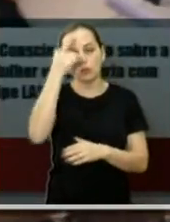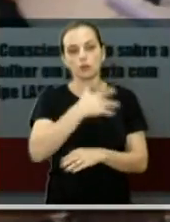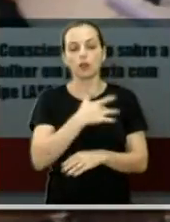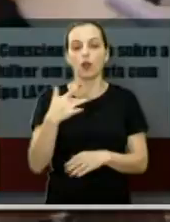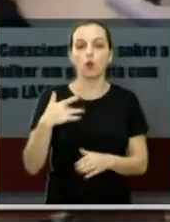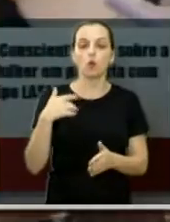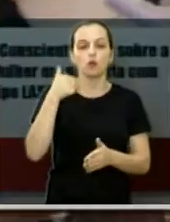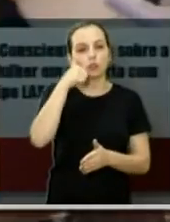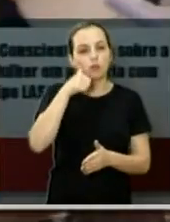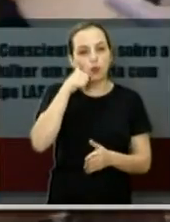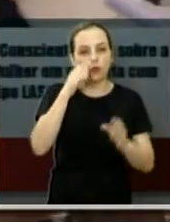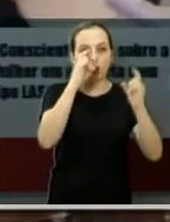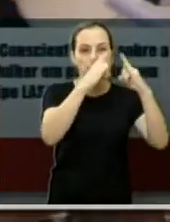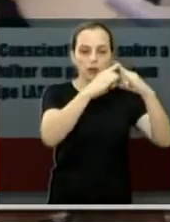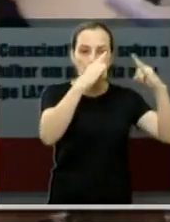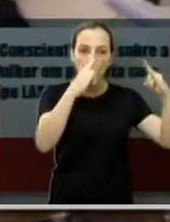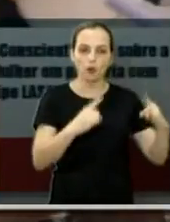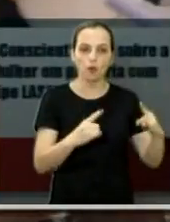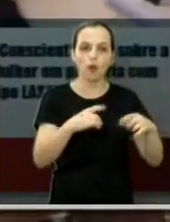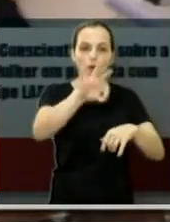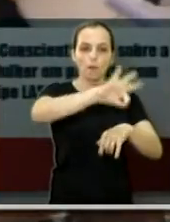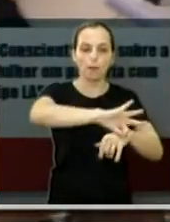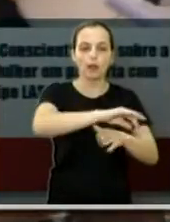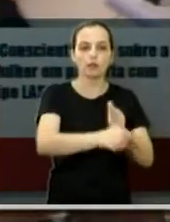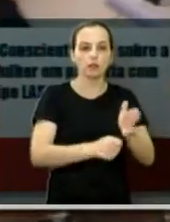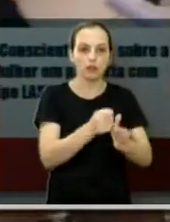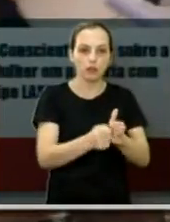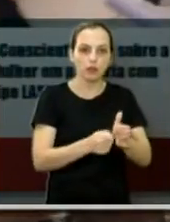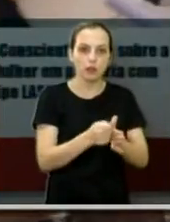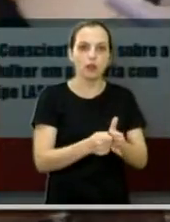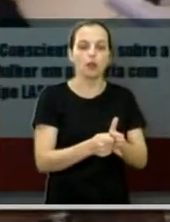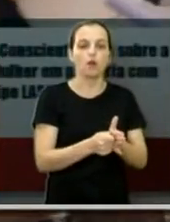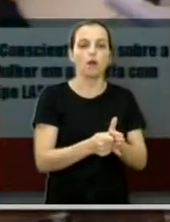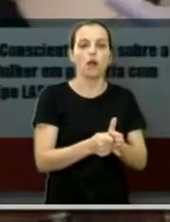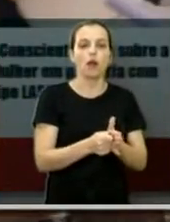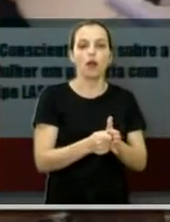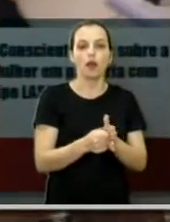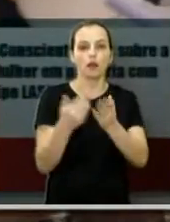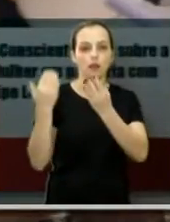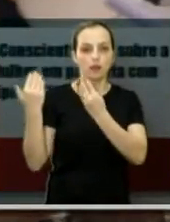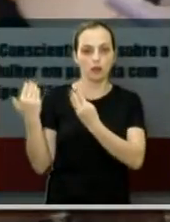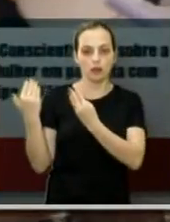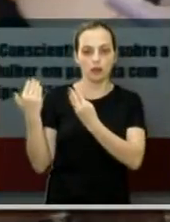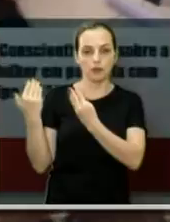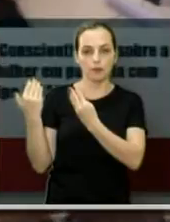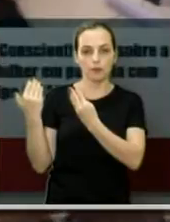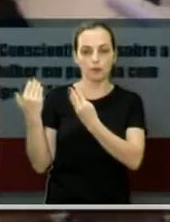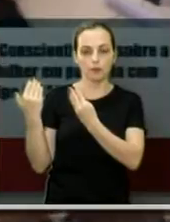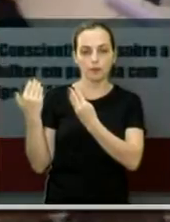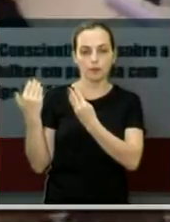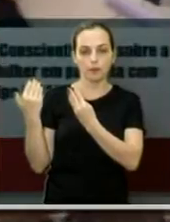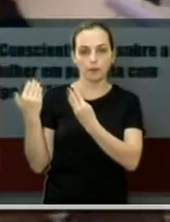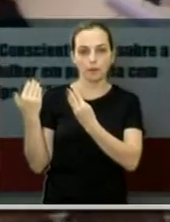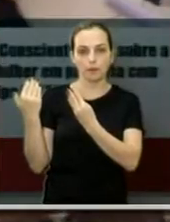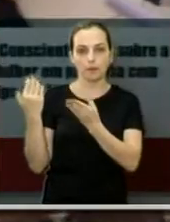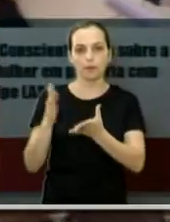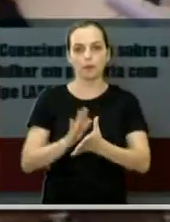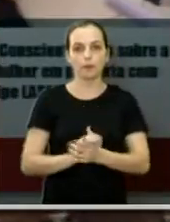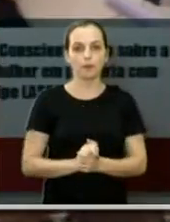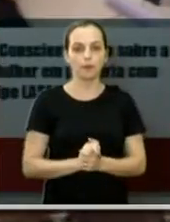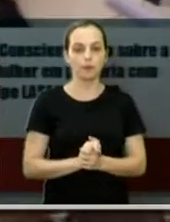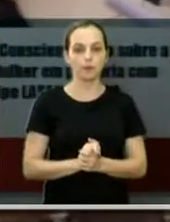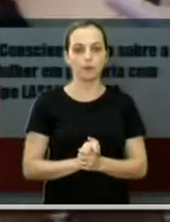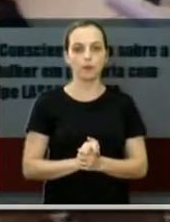mulher, que foi montada uma barraquinha lá na Santa Cruz. E aí a foto do nosso abaixo-assinado contra a reforma da Previdência, do nosso gabinete na rua, a do